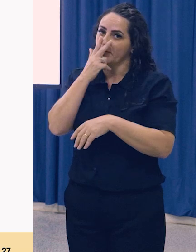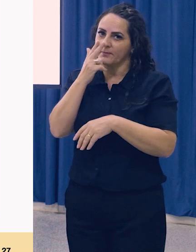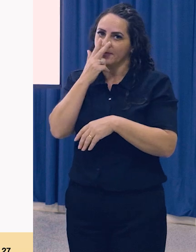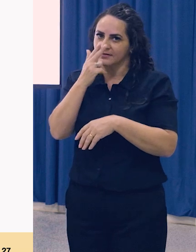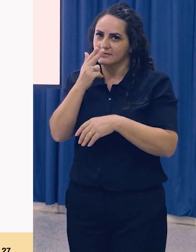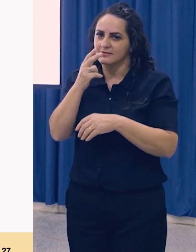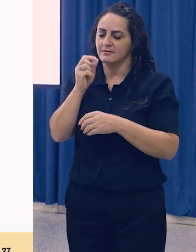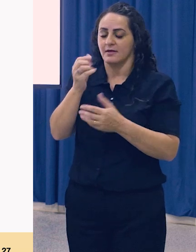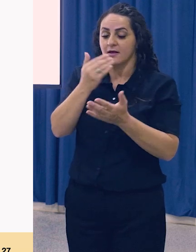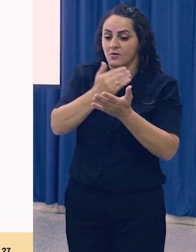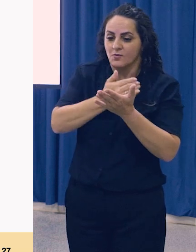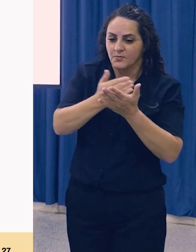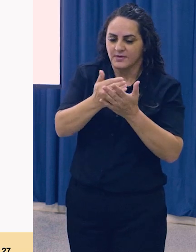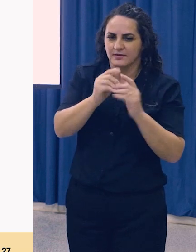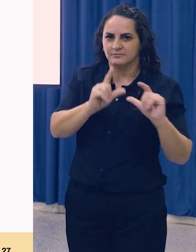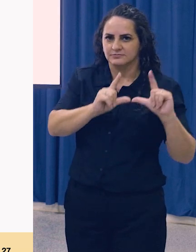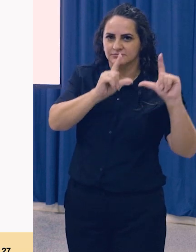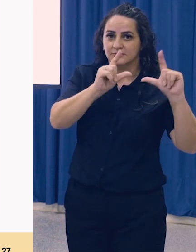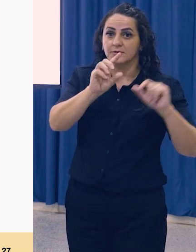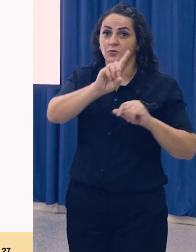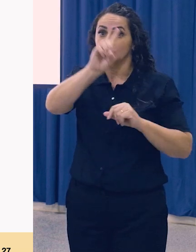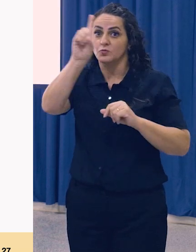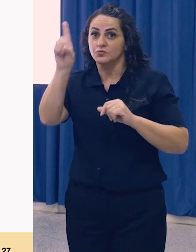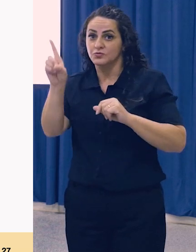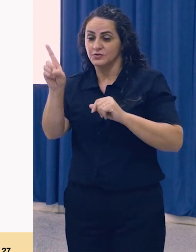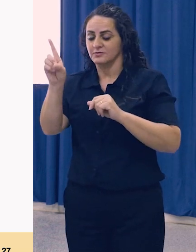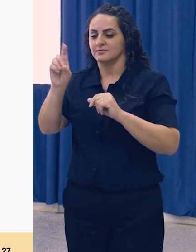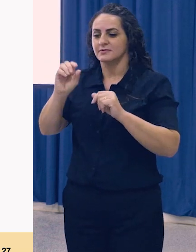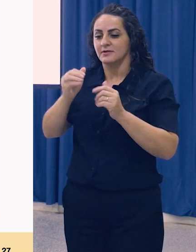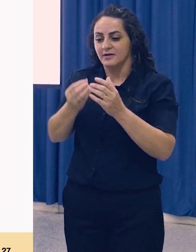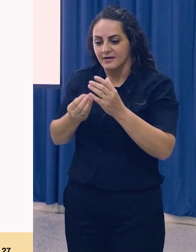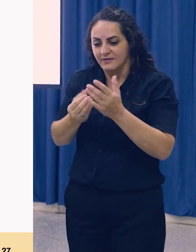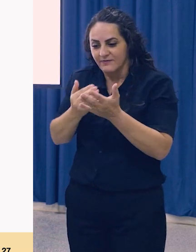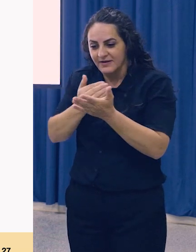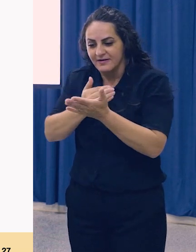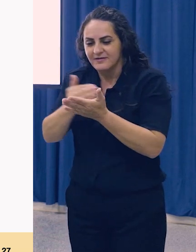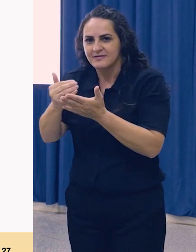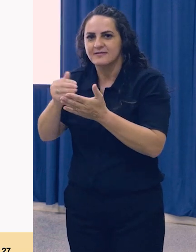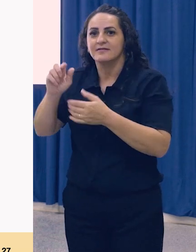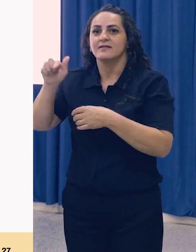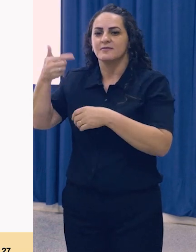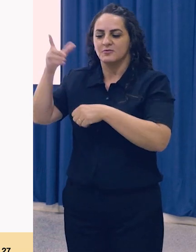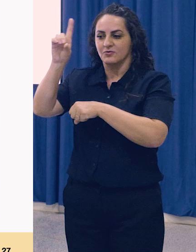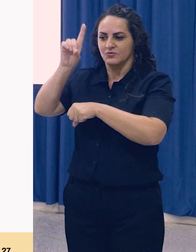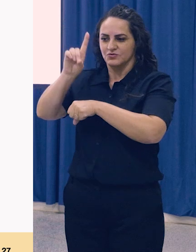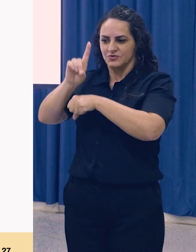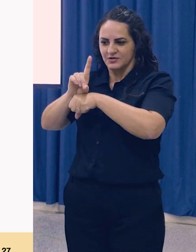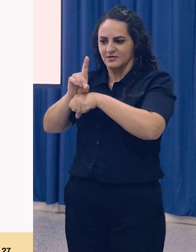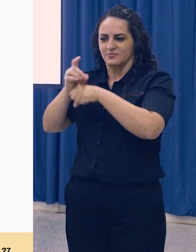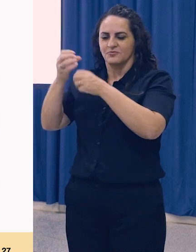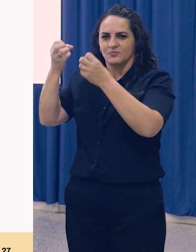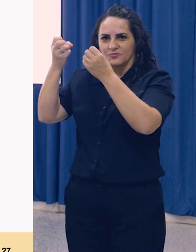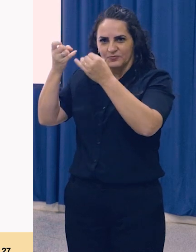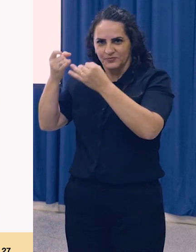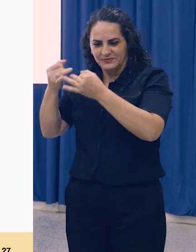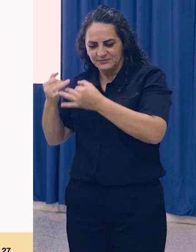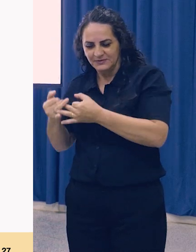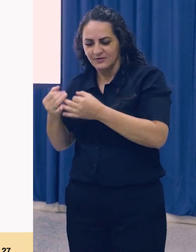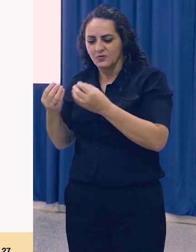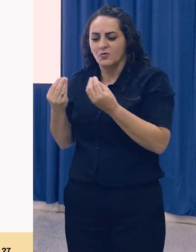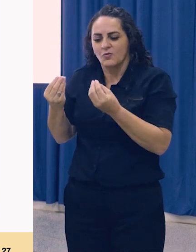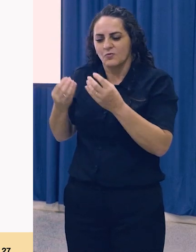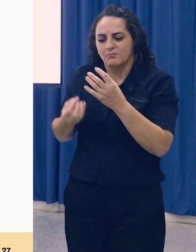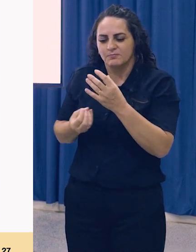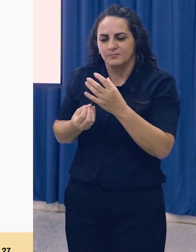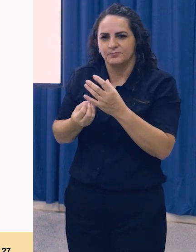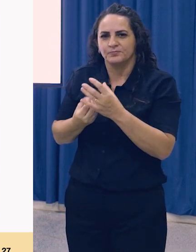que está em agosto, depois com a declaração do diretor, um pouquinho de como que surgiu o filme.